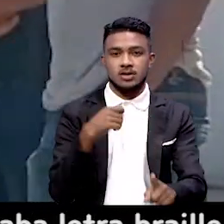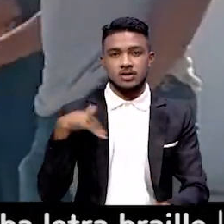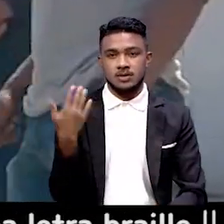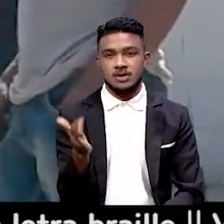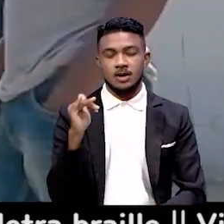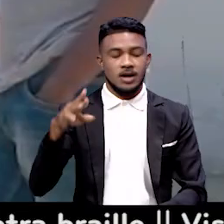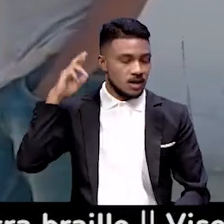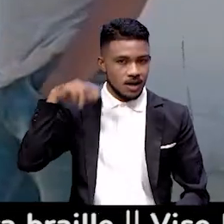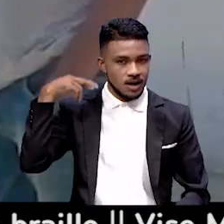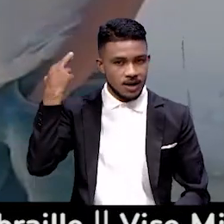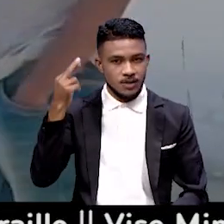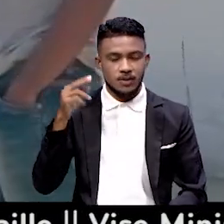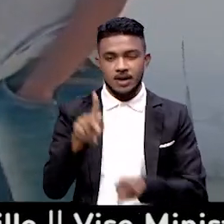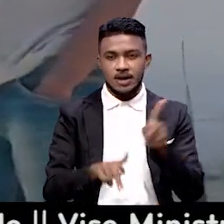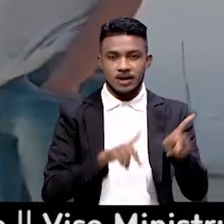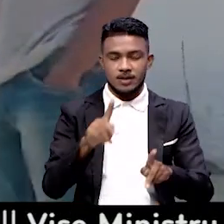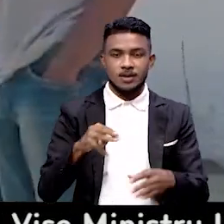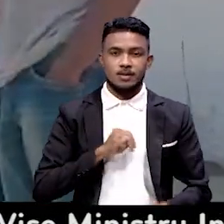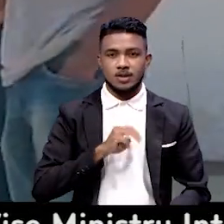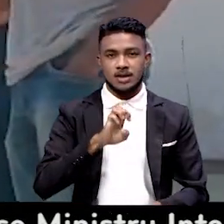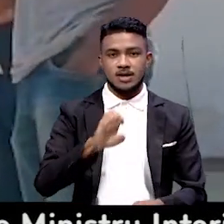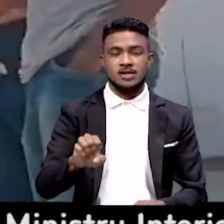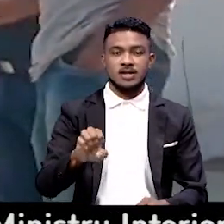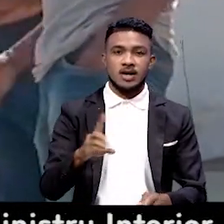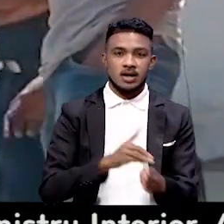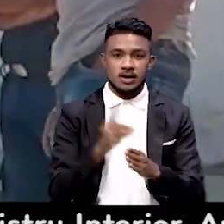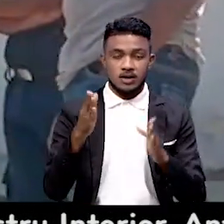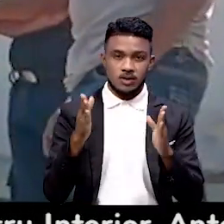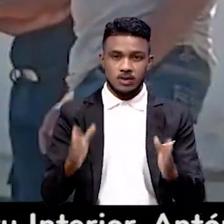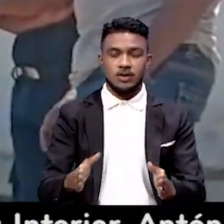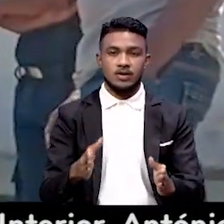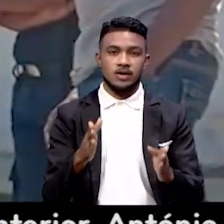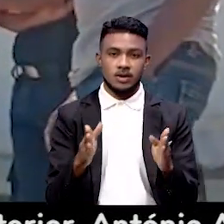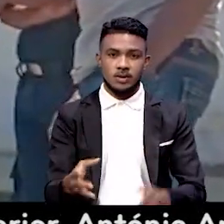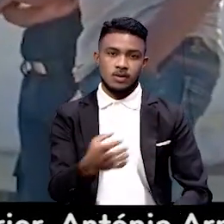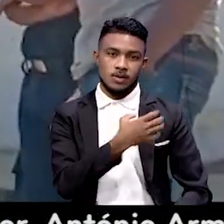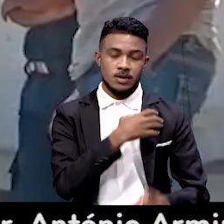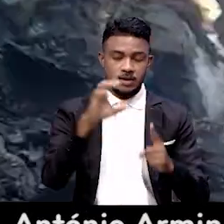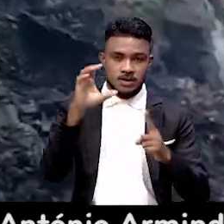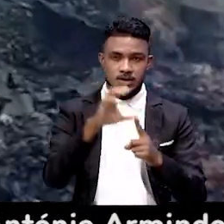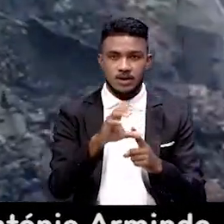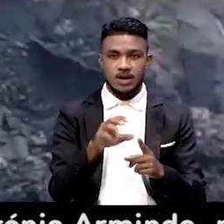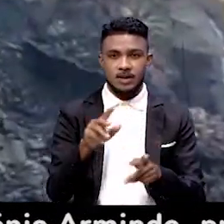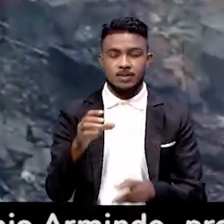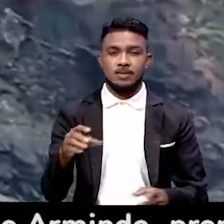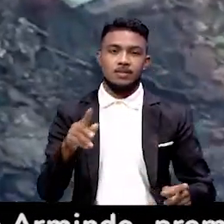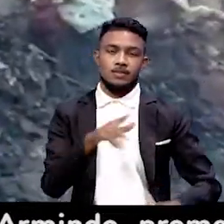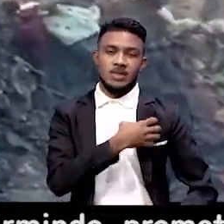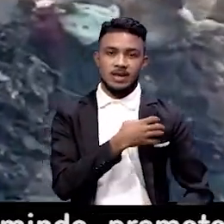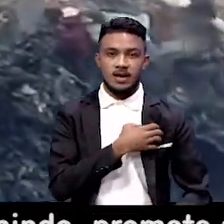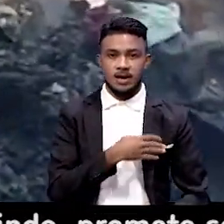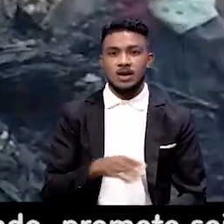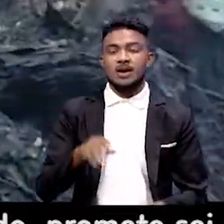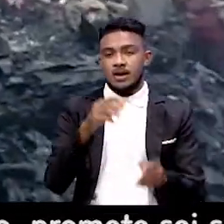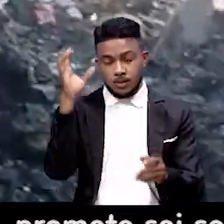Barrado de comunidade Mobisi Maloko, adjunto comandante PNTL Esquadra Mobisi Hateten, parte PNTL se halo